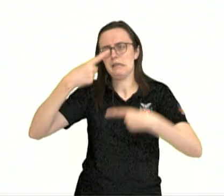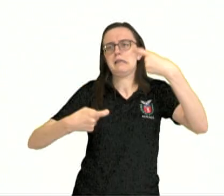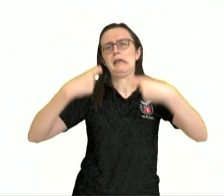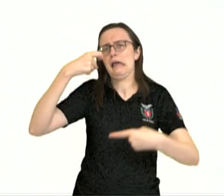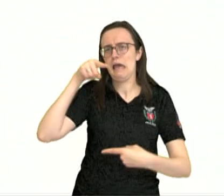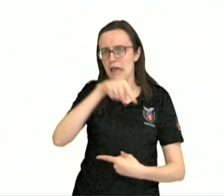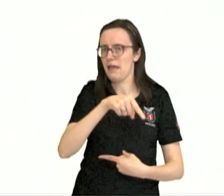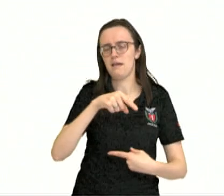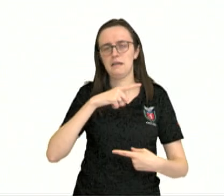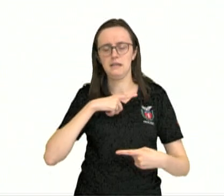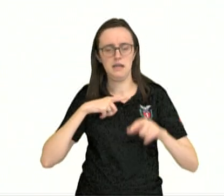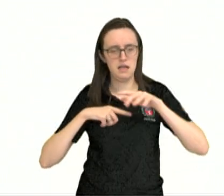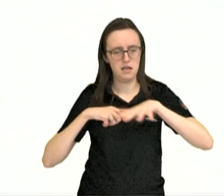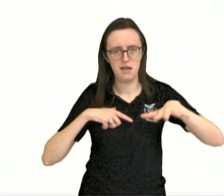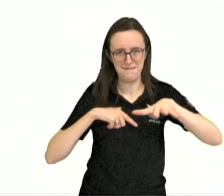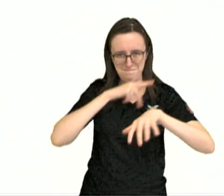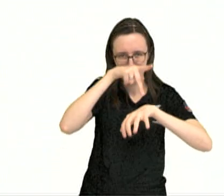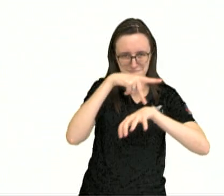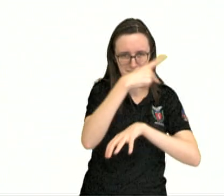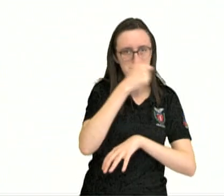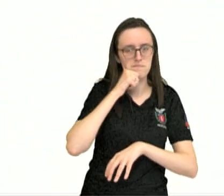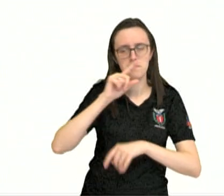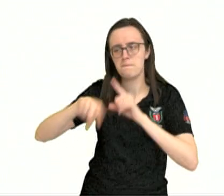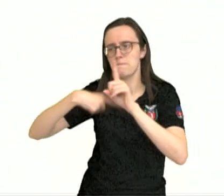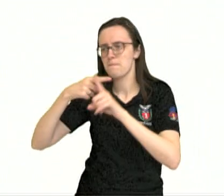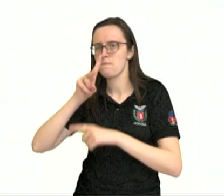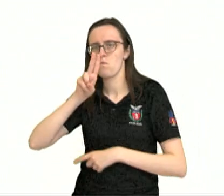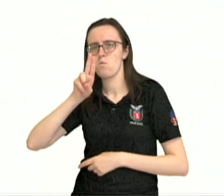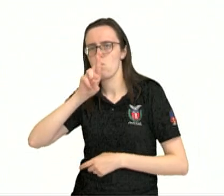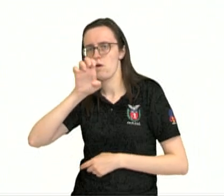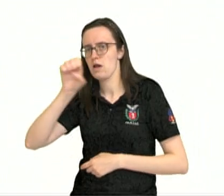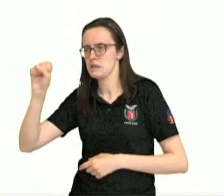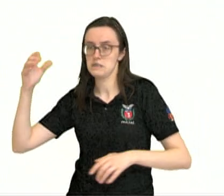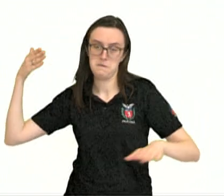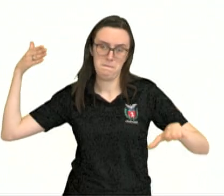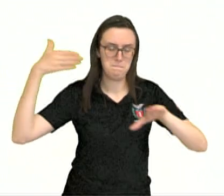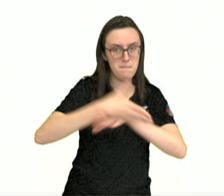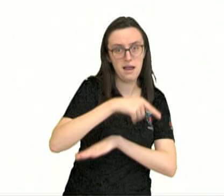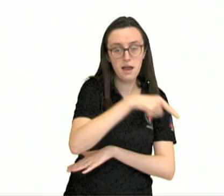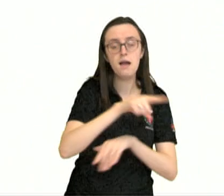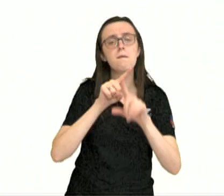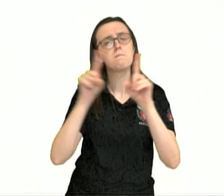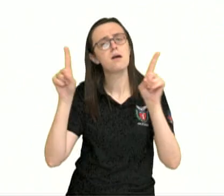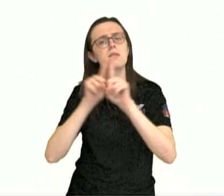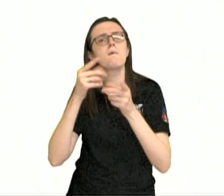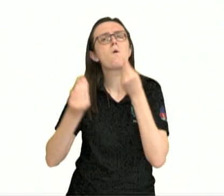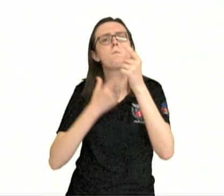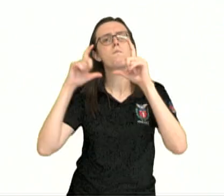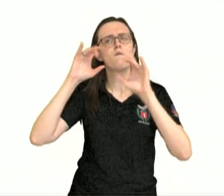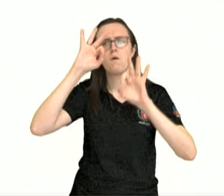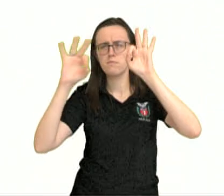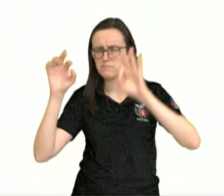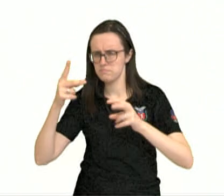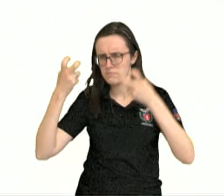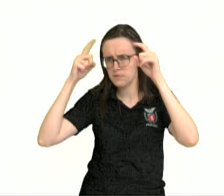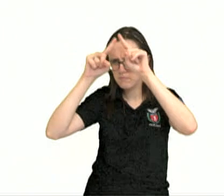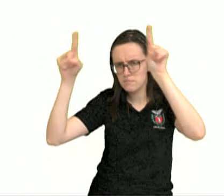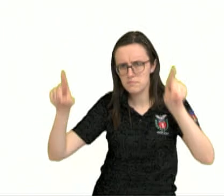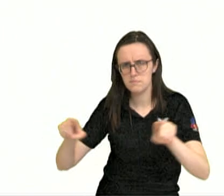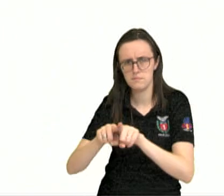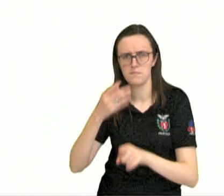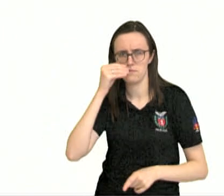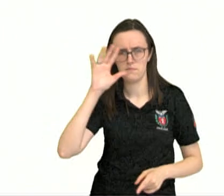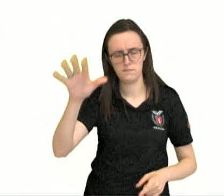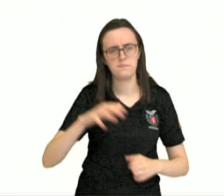no momento de uma guerra do Afeganistão com a União Soviética invasão da União Soviética mas também pela forma como a foto está organizado